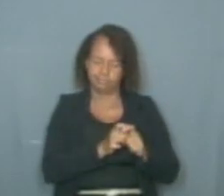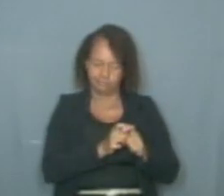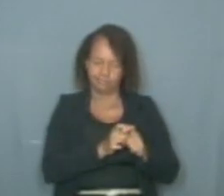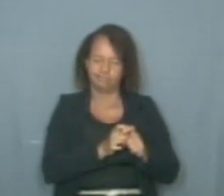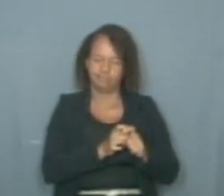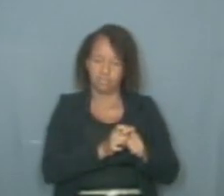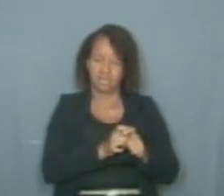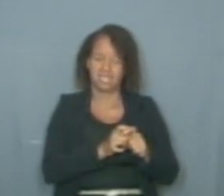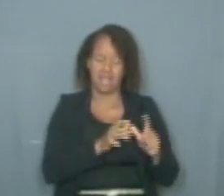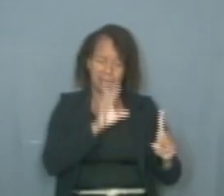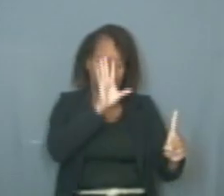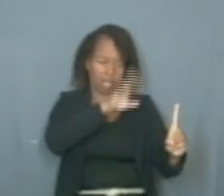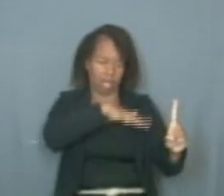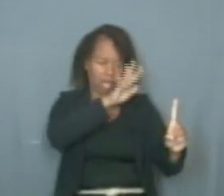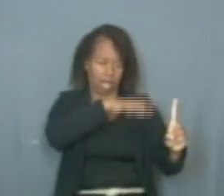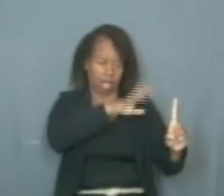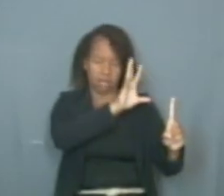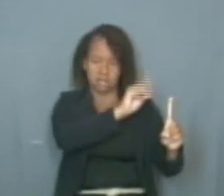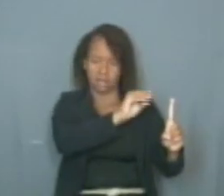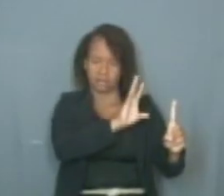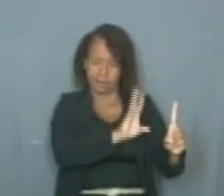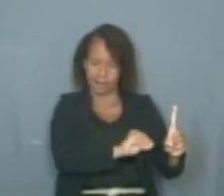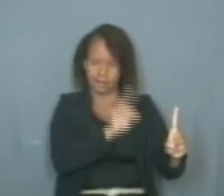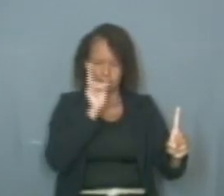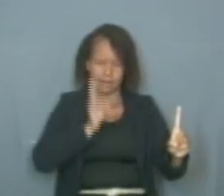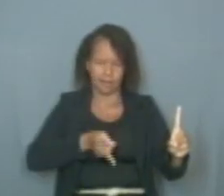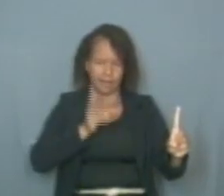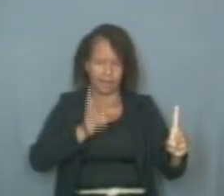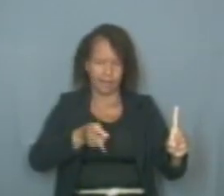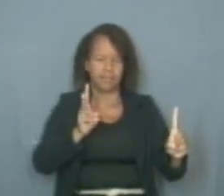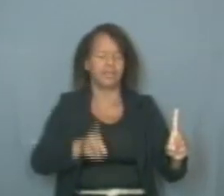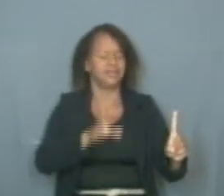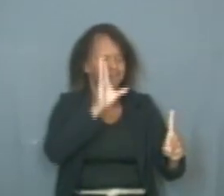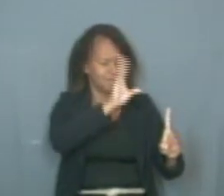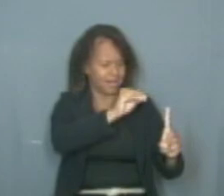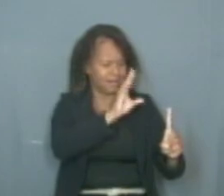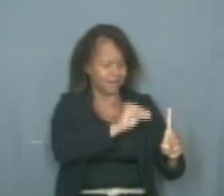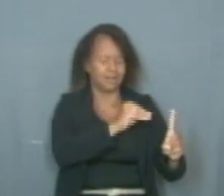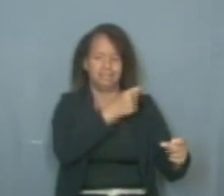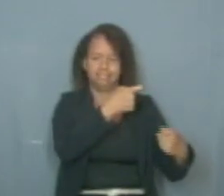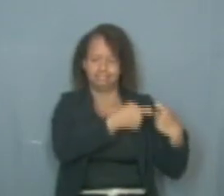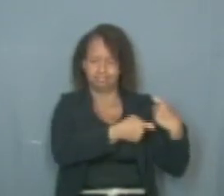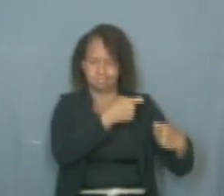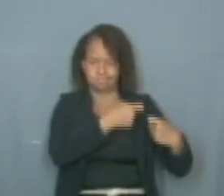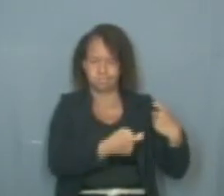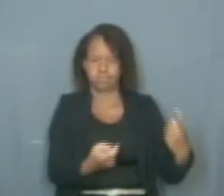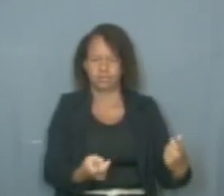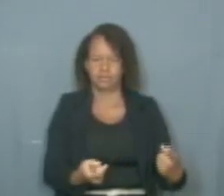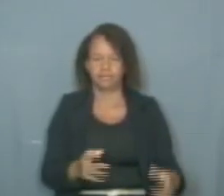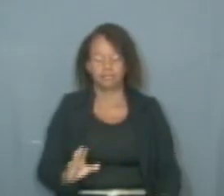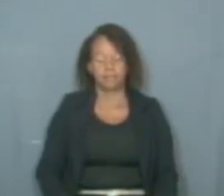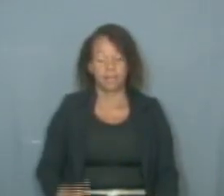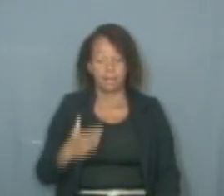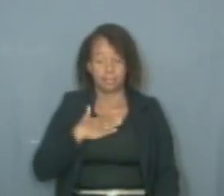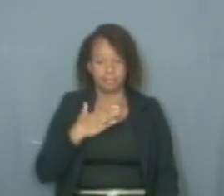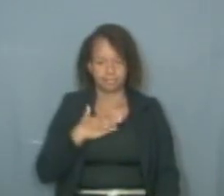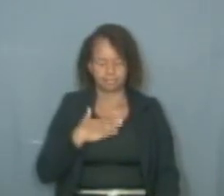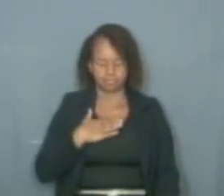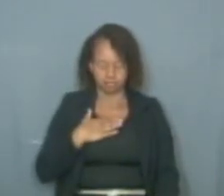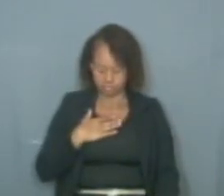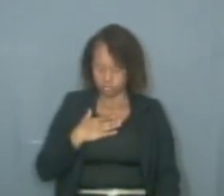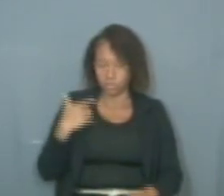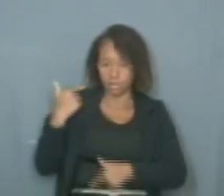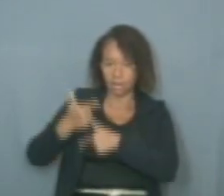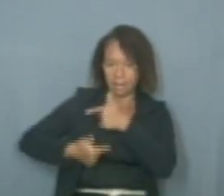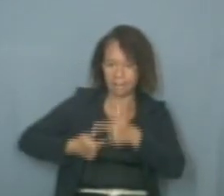de serem assediadas moralmente, apesar de serem assediadas sexualmente. A minha origem de